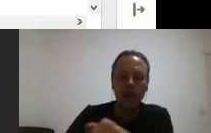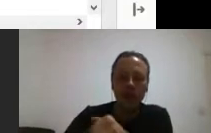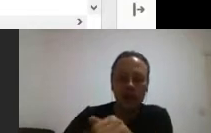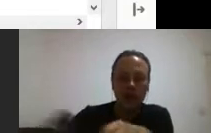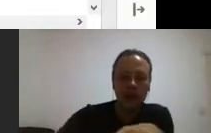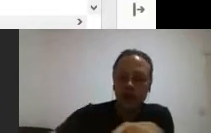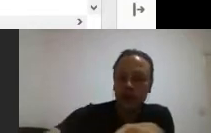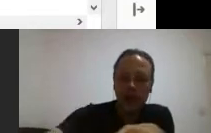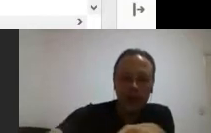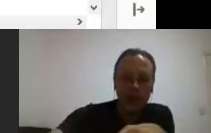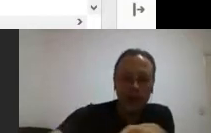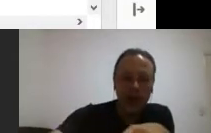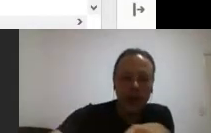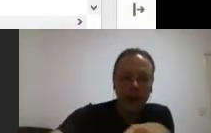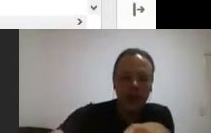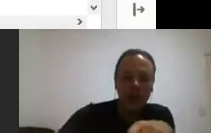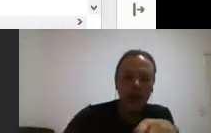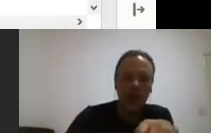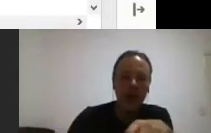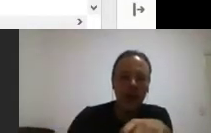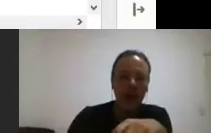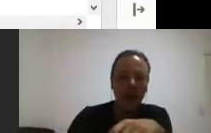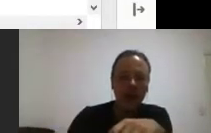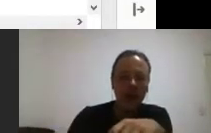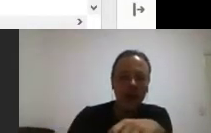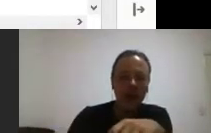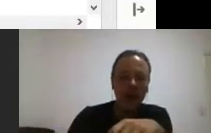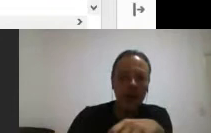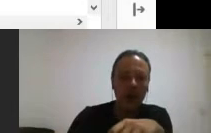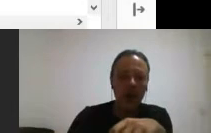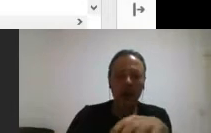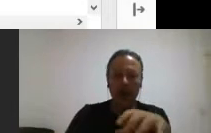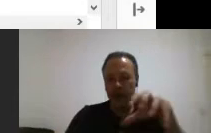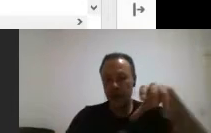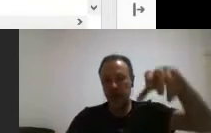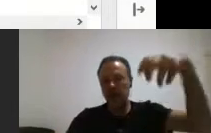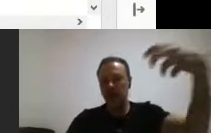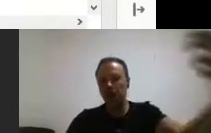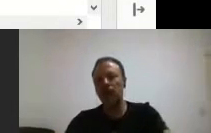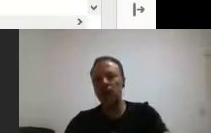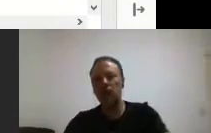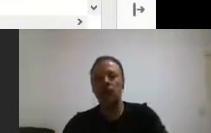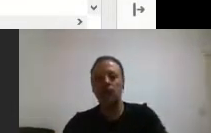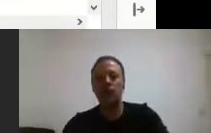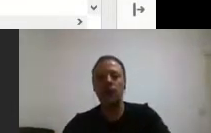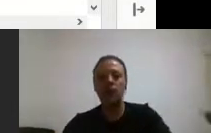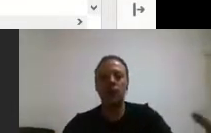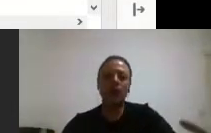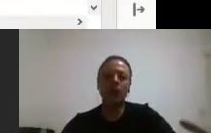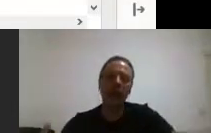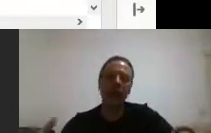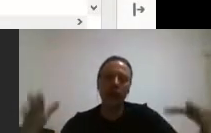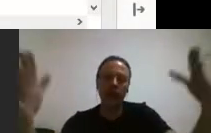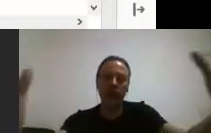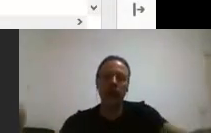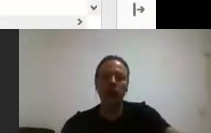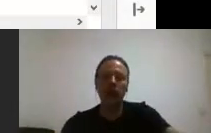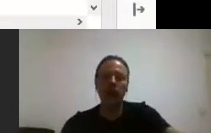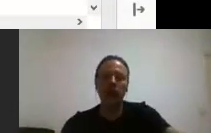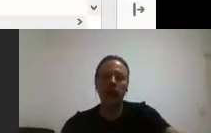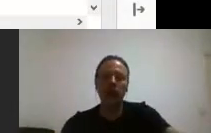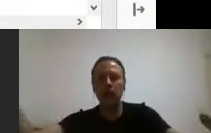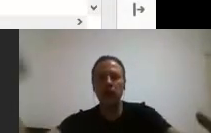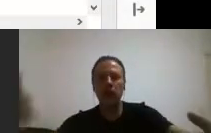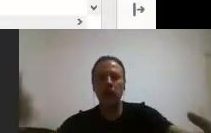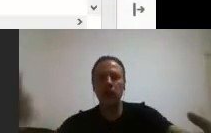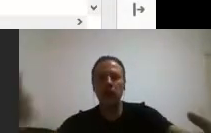E os atributos não são especificados nesse primeiro momento conceitual. Especificado quer dizer eu não sei qual é a